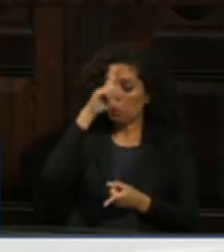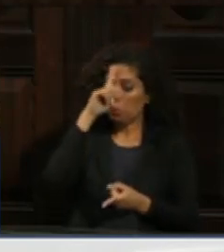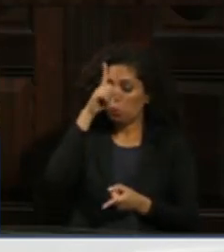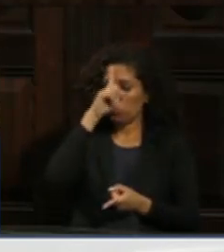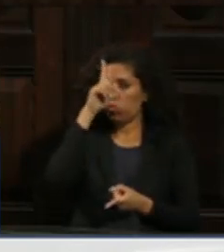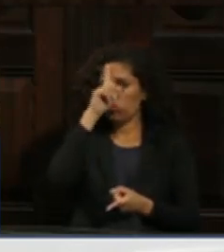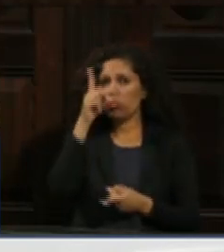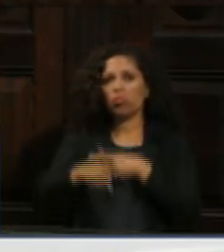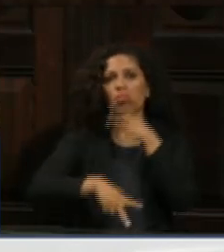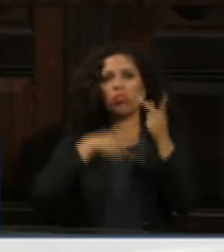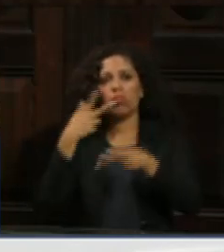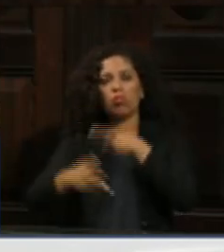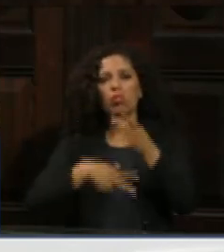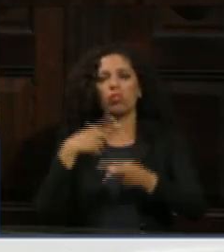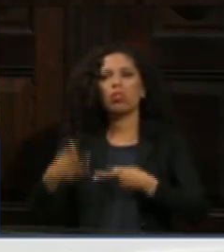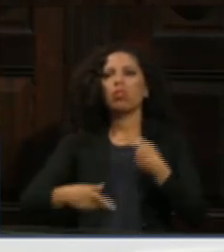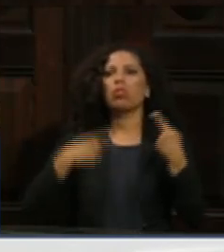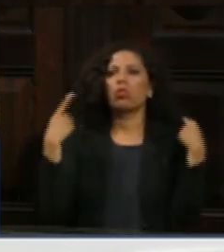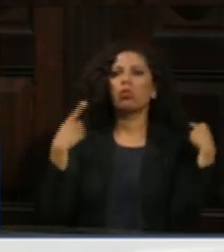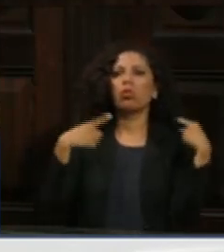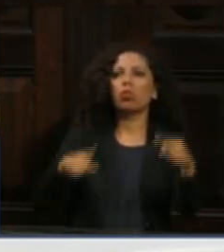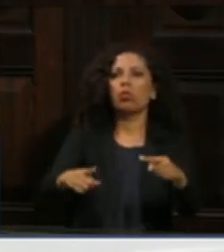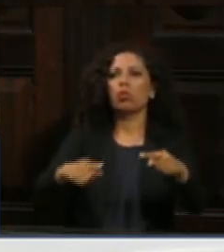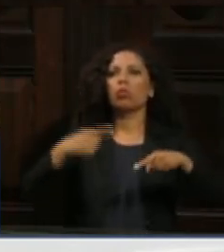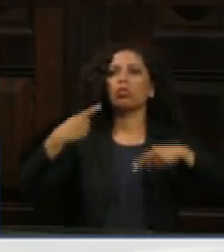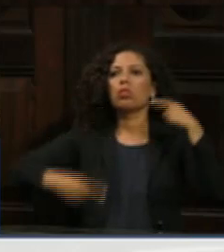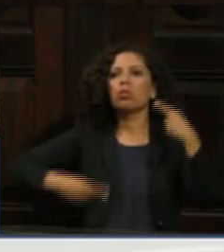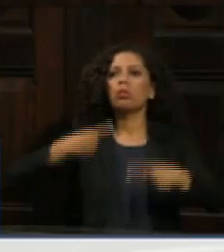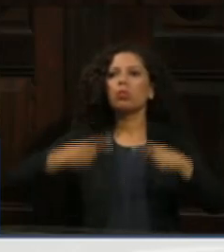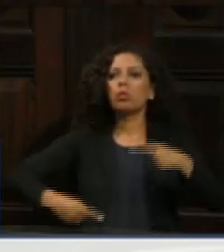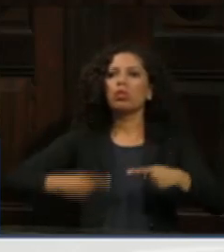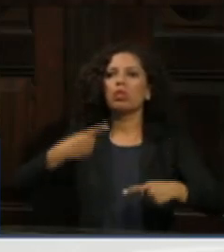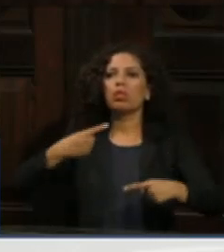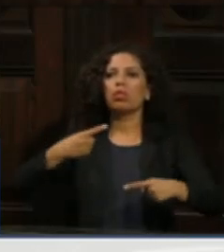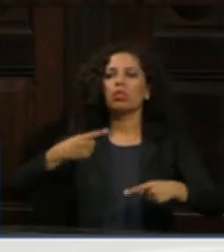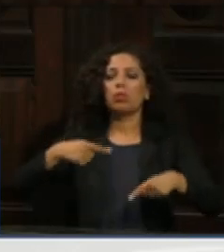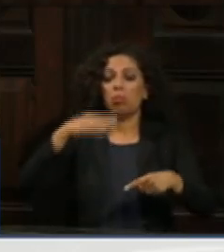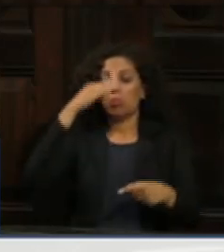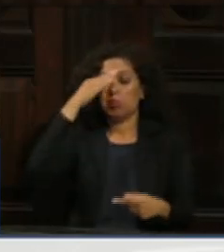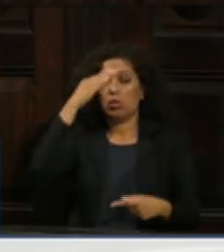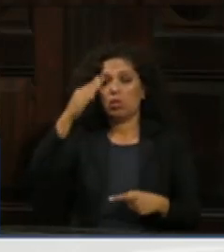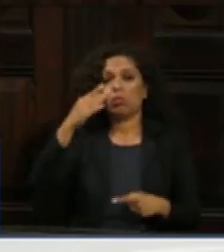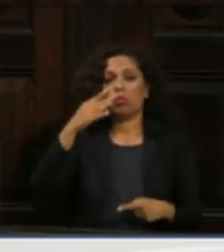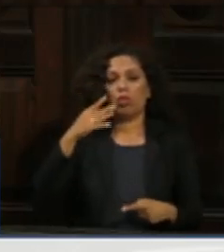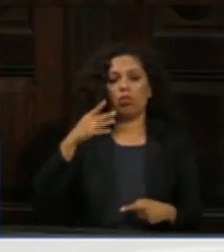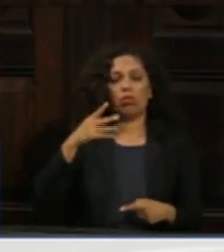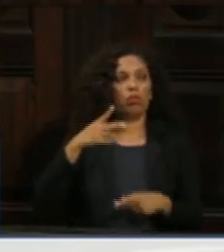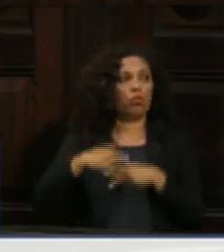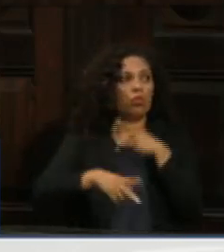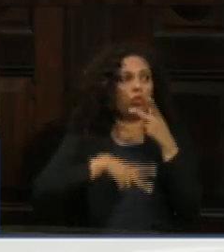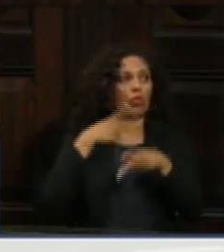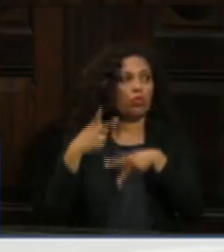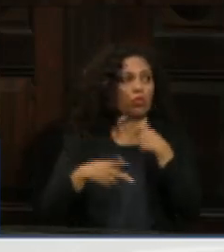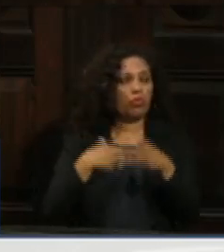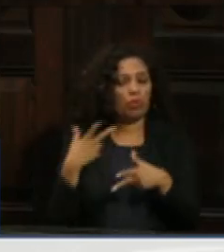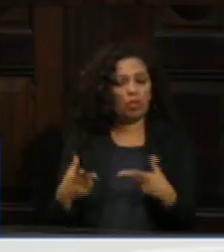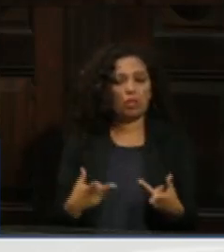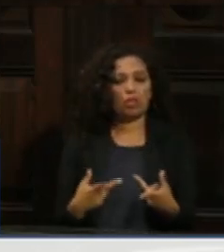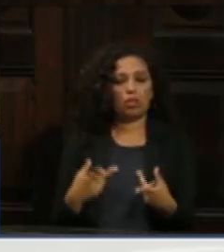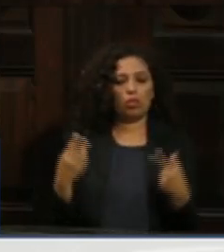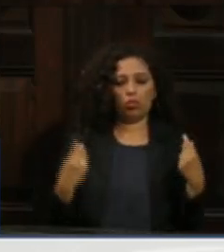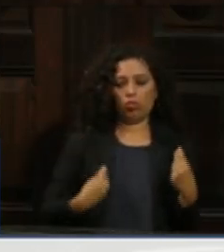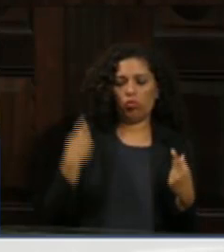movimentada por diferentes assessores possa ser considerado uma movimentação atípica. Então, aqui quero fazer o meu registro,